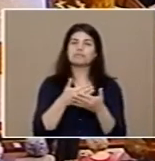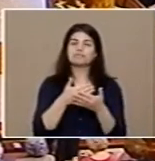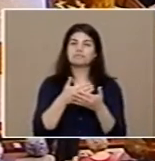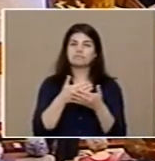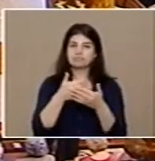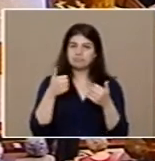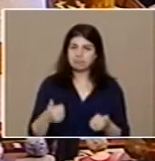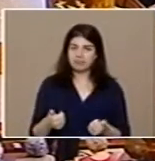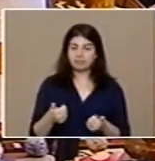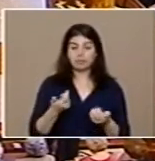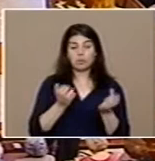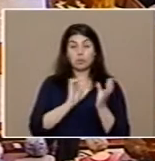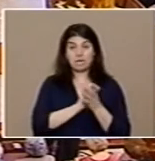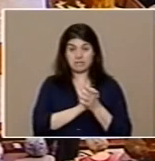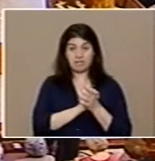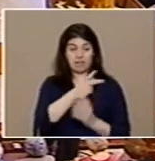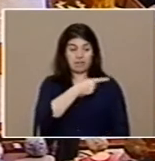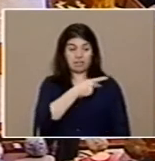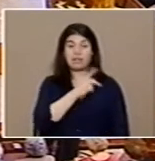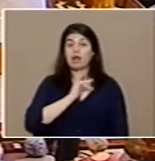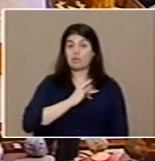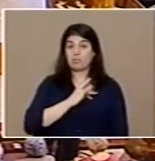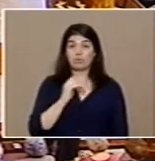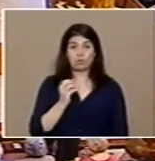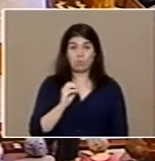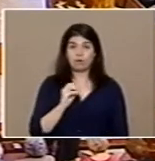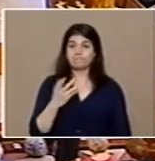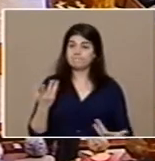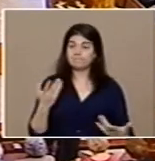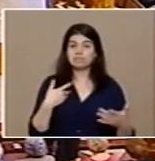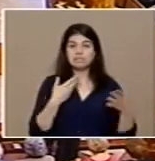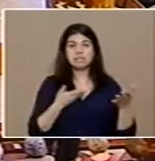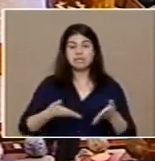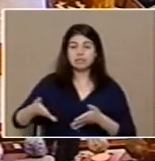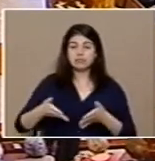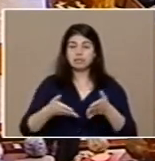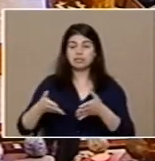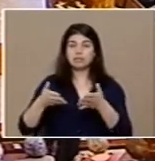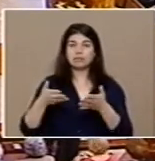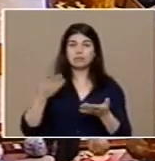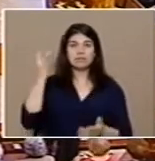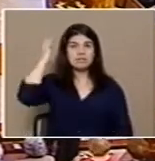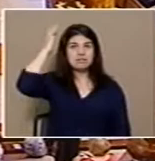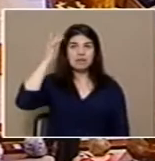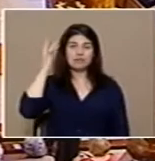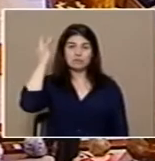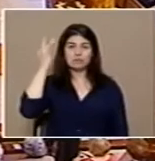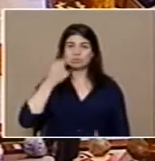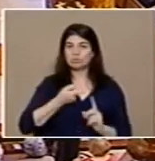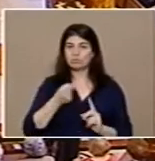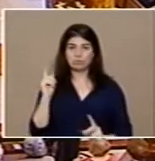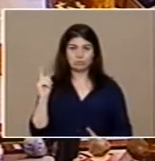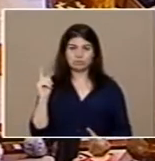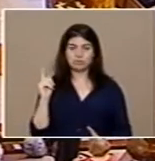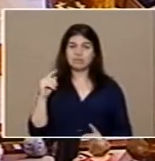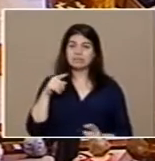sociedade o casal que não se ama não caminha na Santidade não é santo e não sentisse tanto não